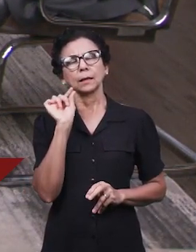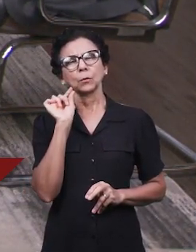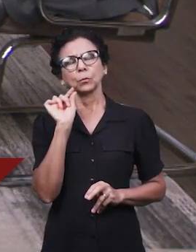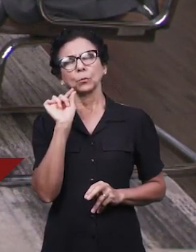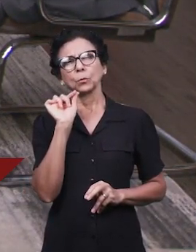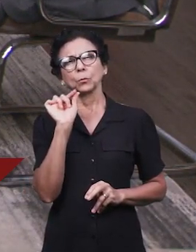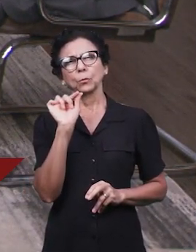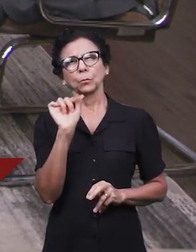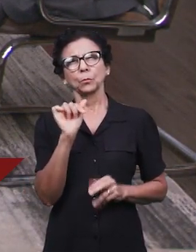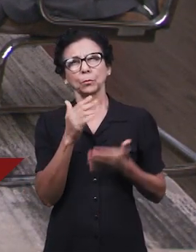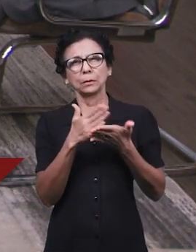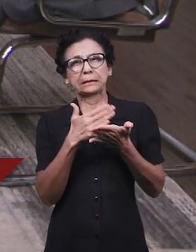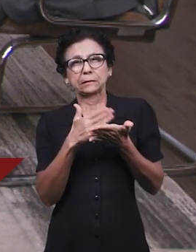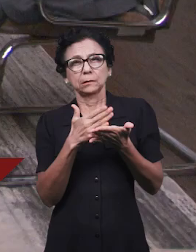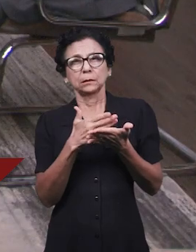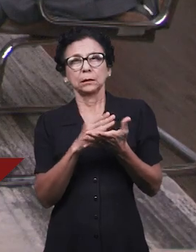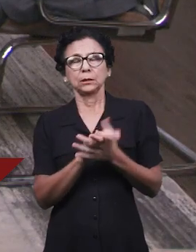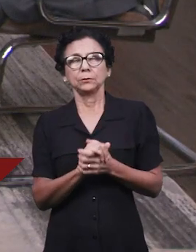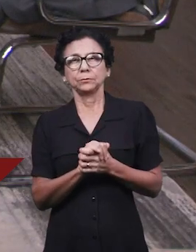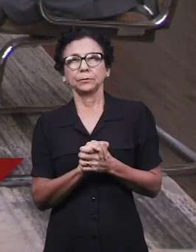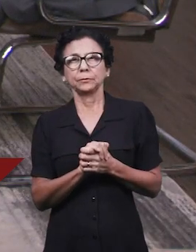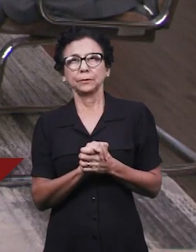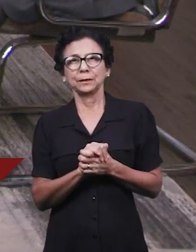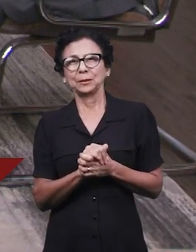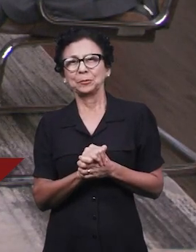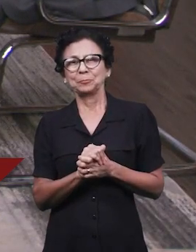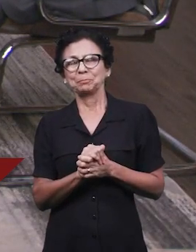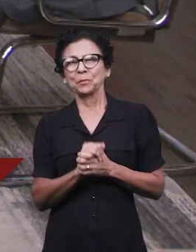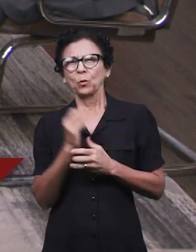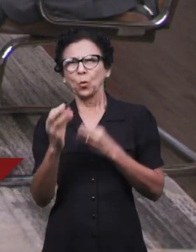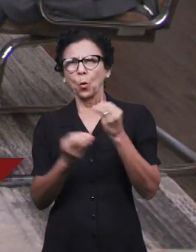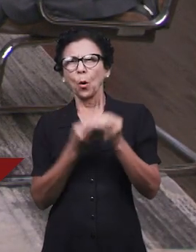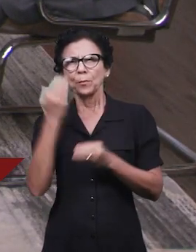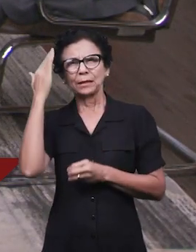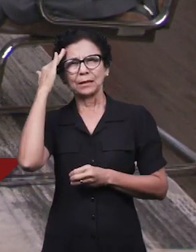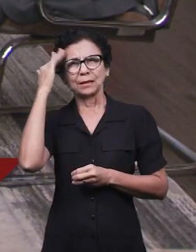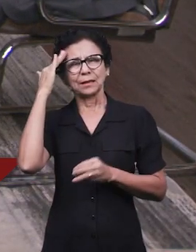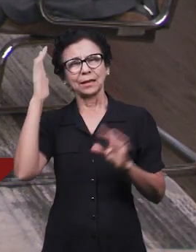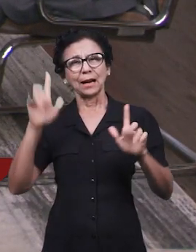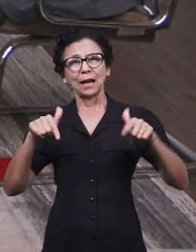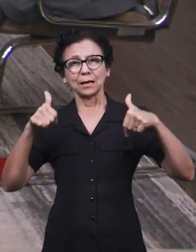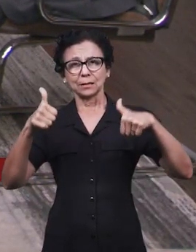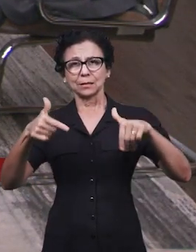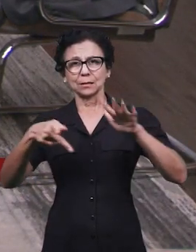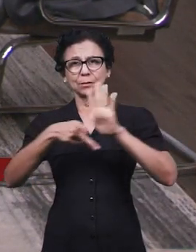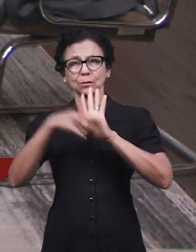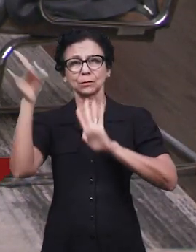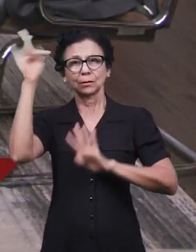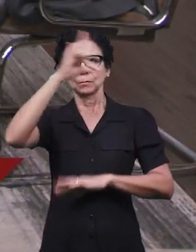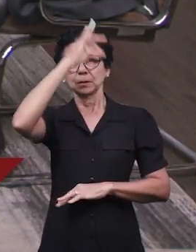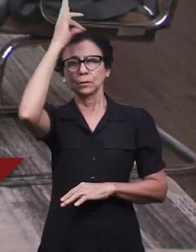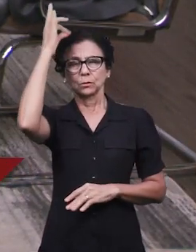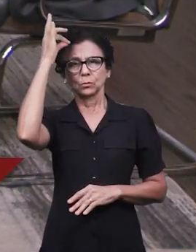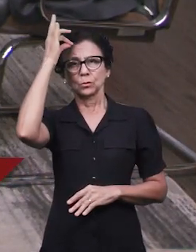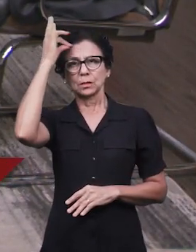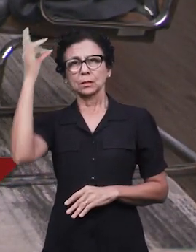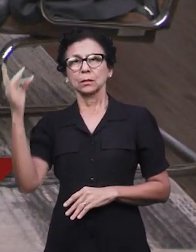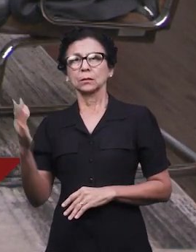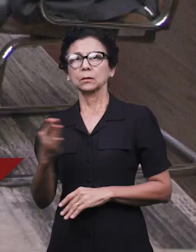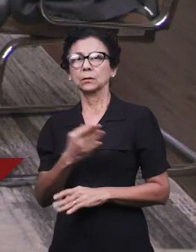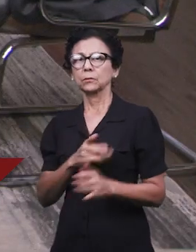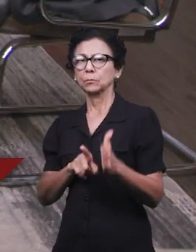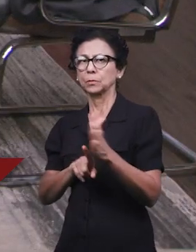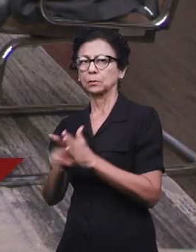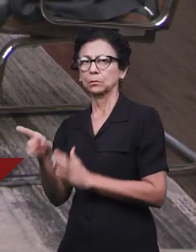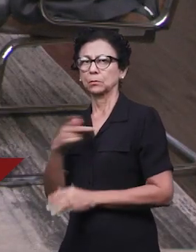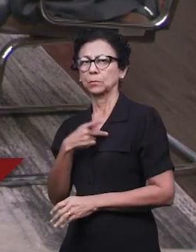esse livro pelos olhos do Espírito Santo, pela direção do Espírito Santo. E eu vou começar fazendo uma pergunta ao pastor Gideu